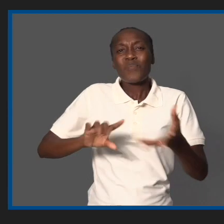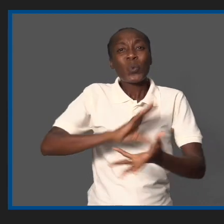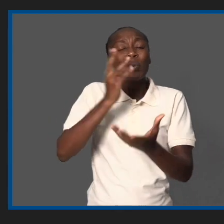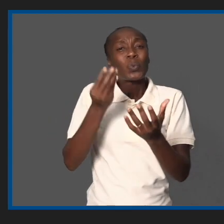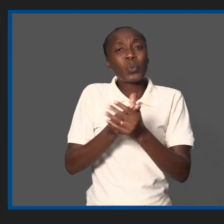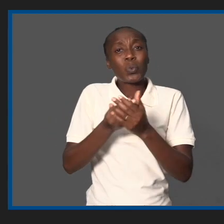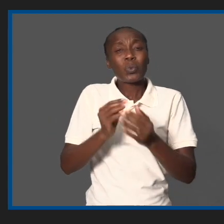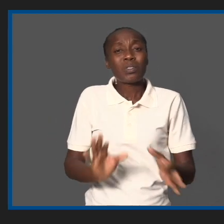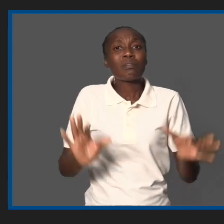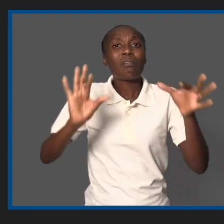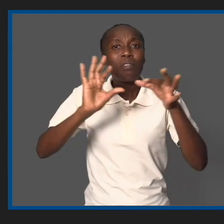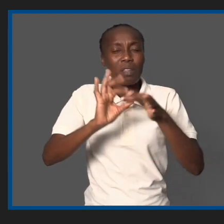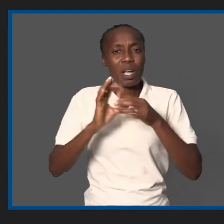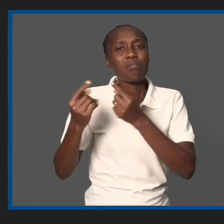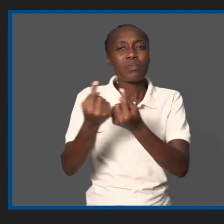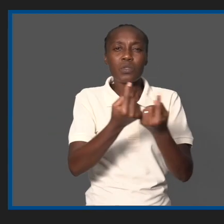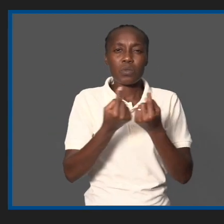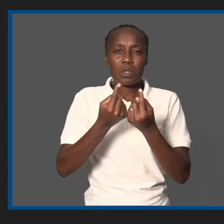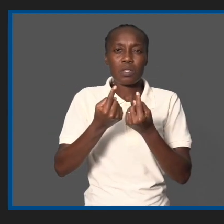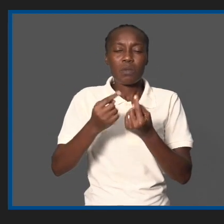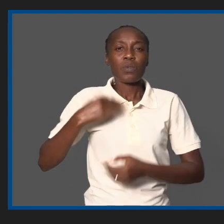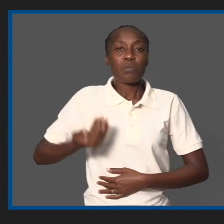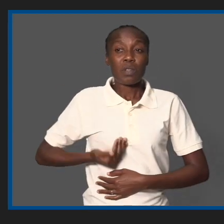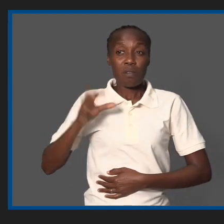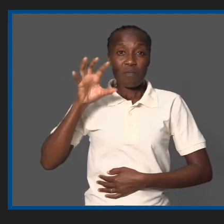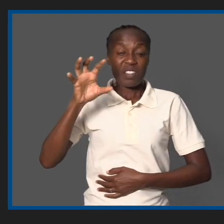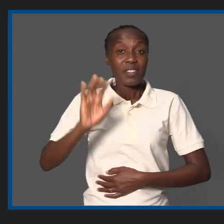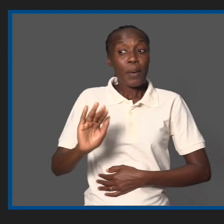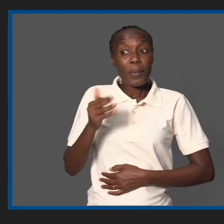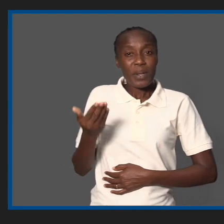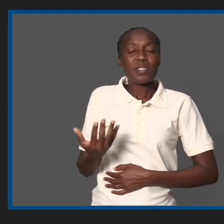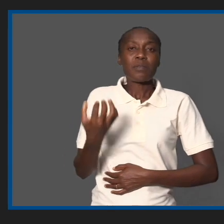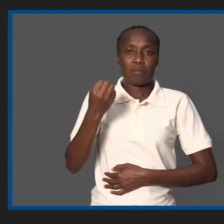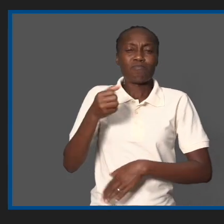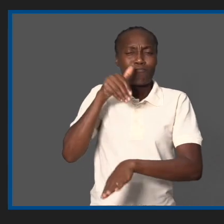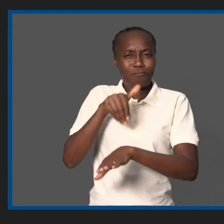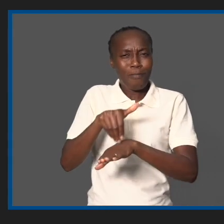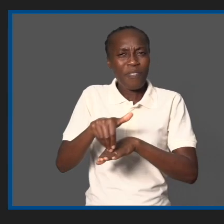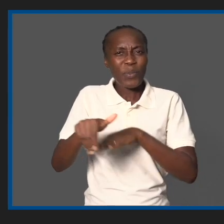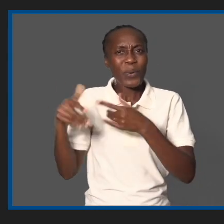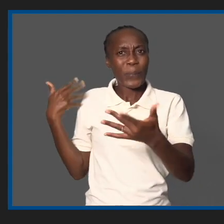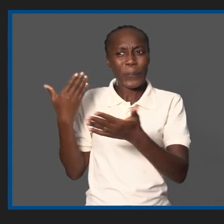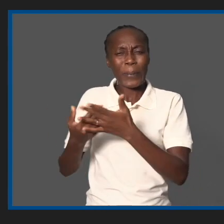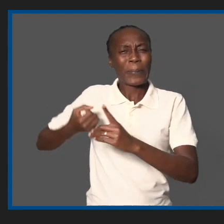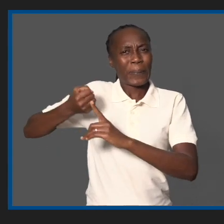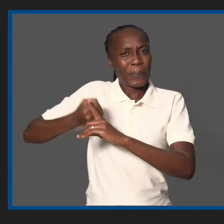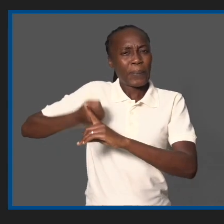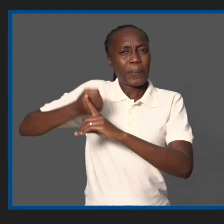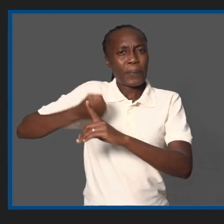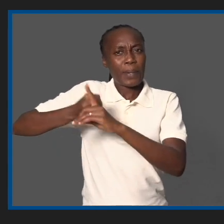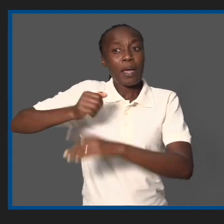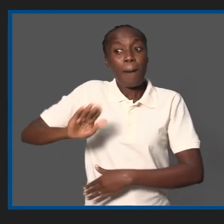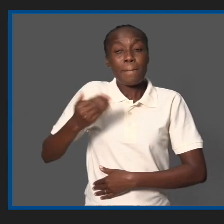E tudo isso é ligado à situação das mulheres no país. E por isso, vamos continuar a lutar